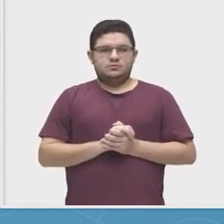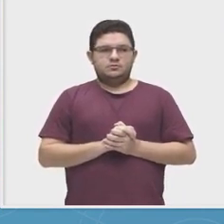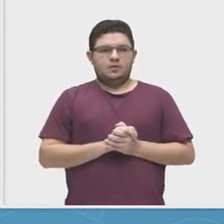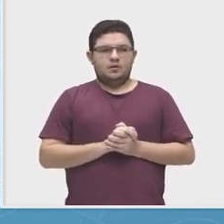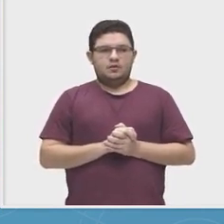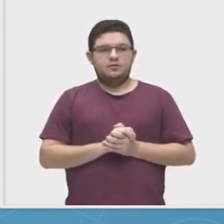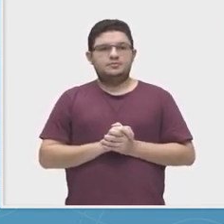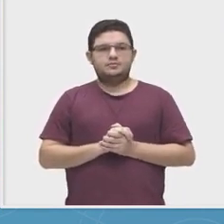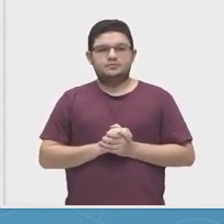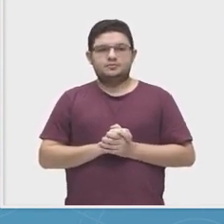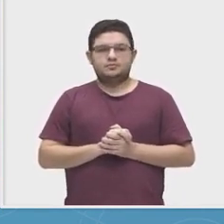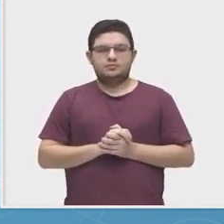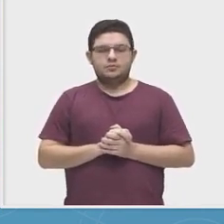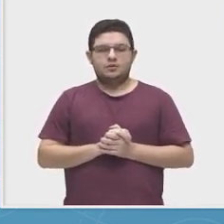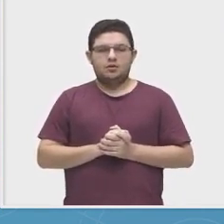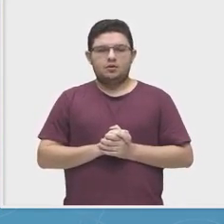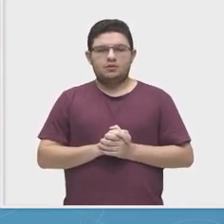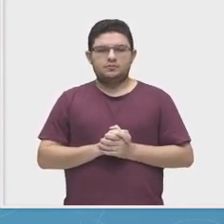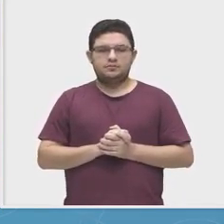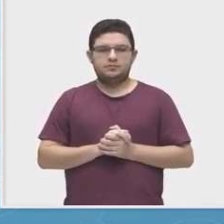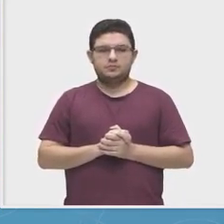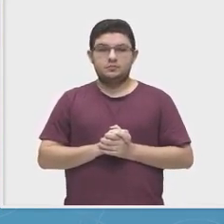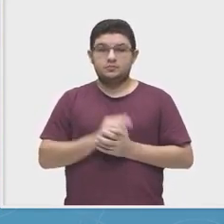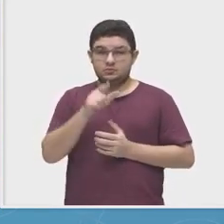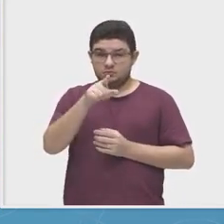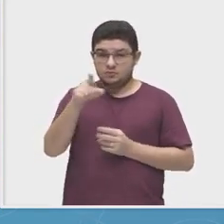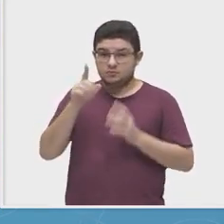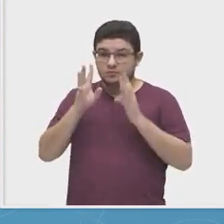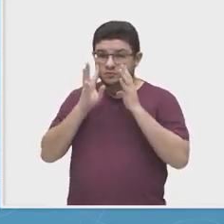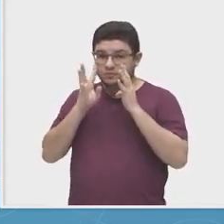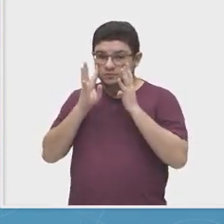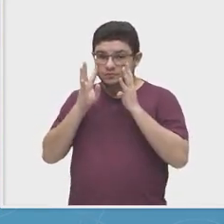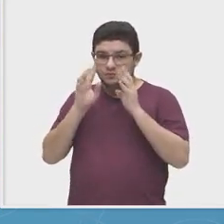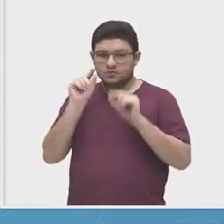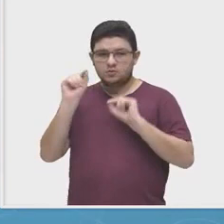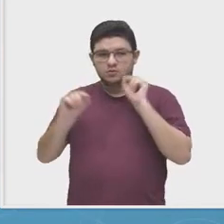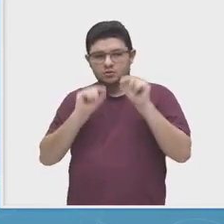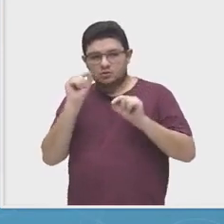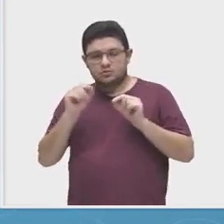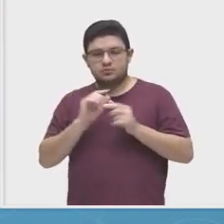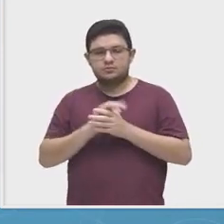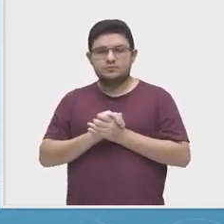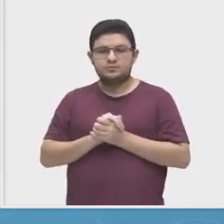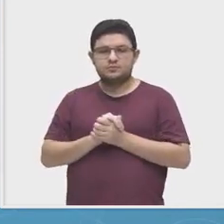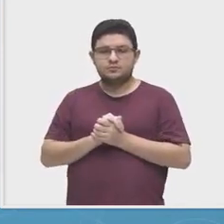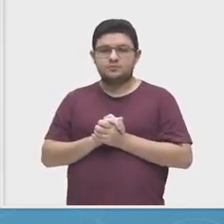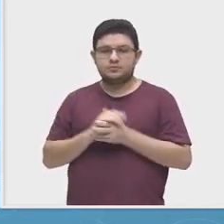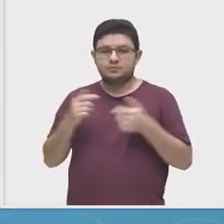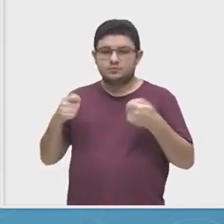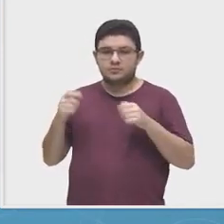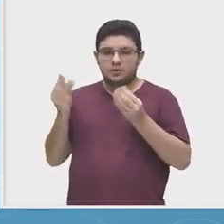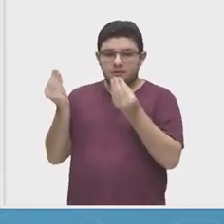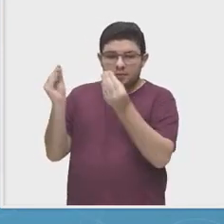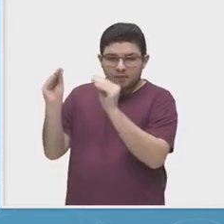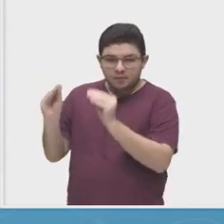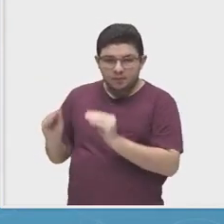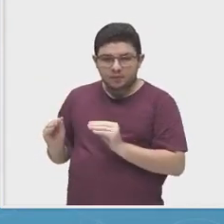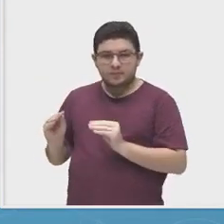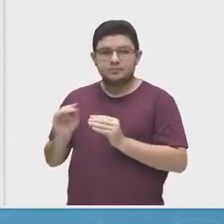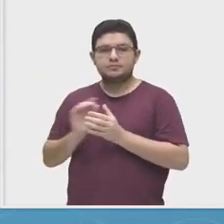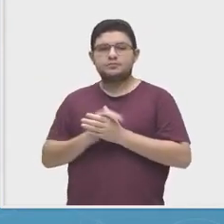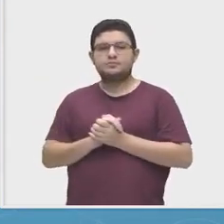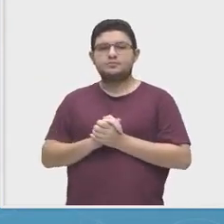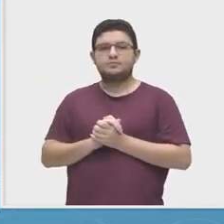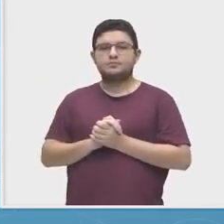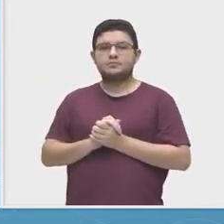Então, reparem que é para vocês, né, para vocês preencherem, olha só. Perfeito. Complete as sentenças com